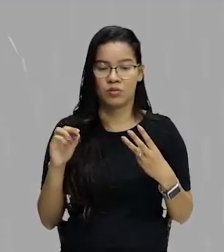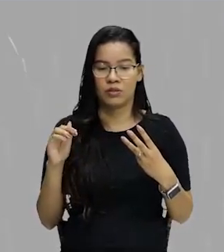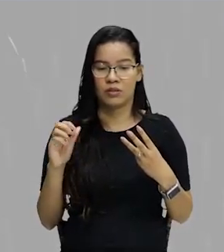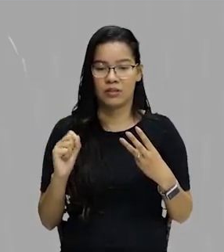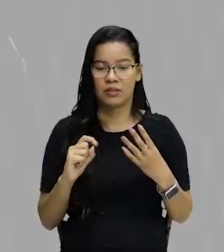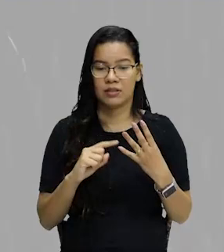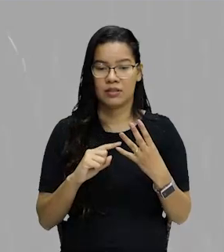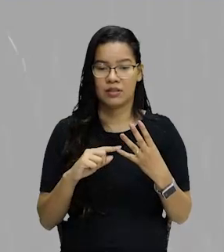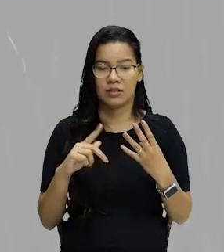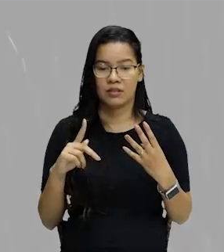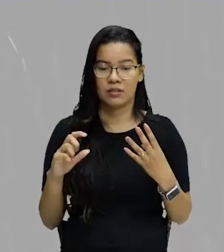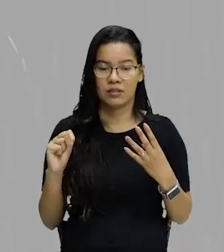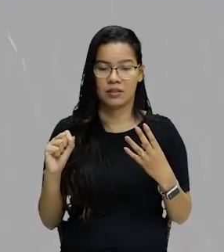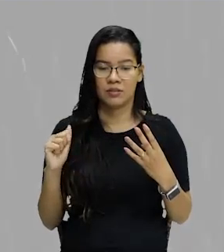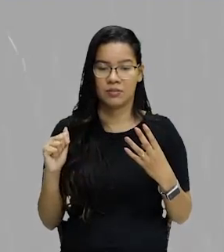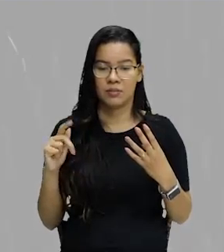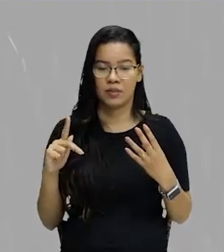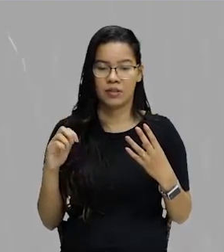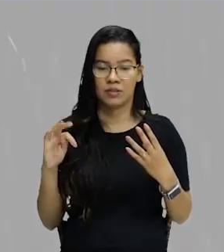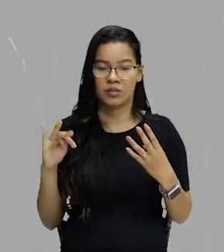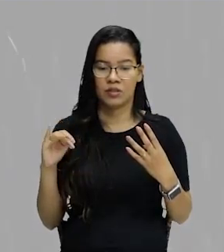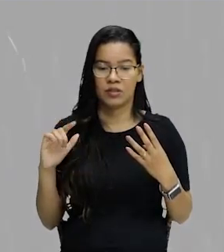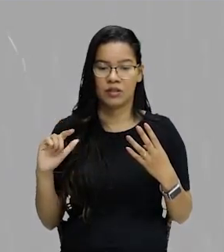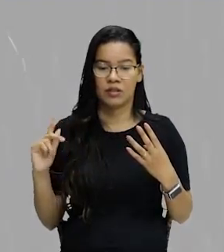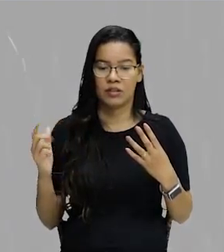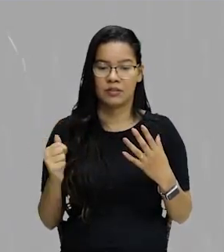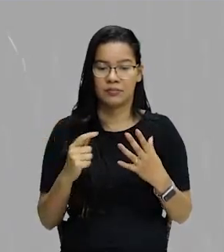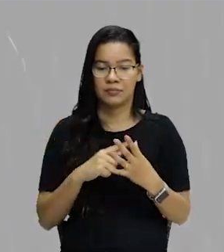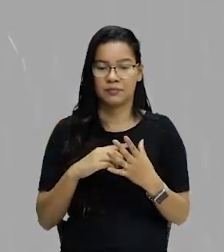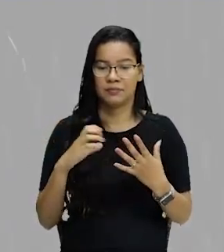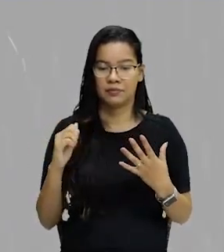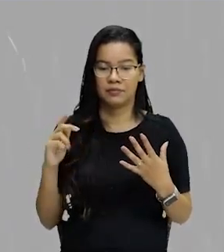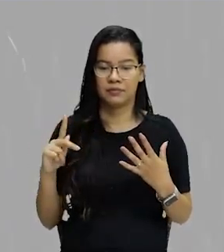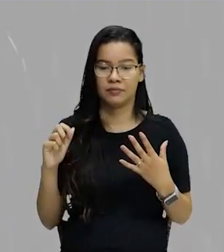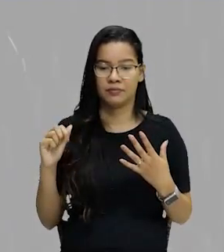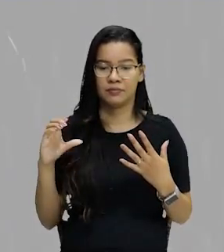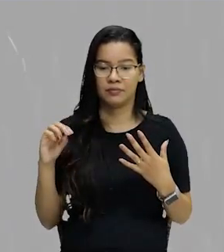sapatilha, o capacete.